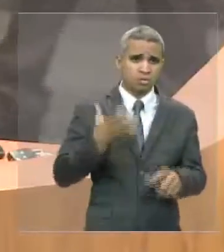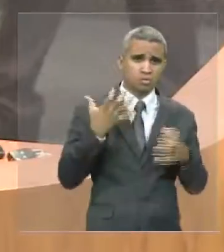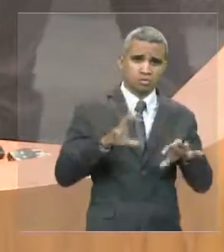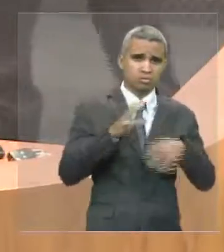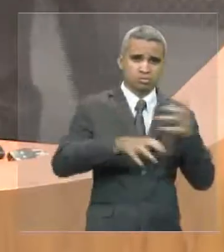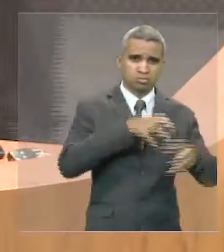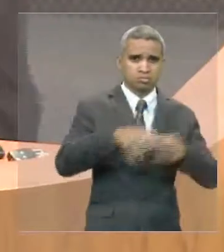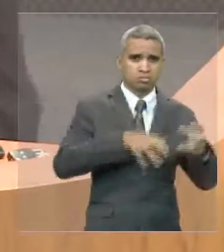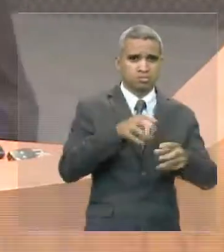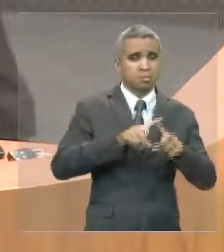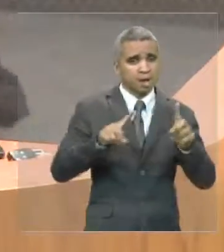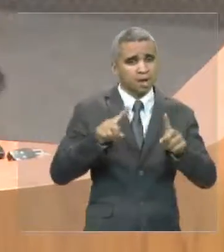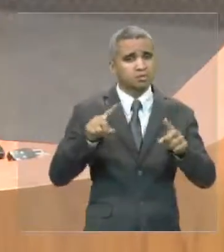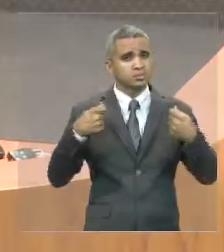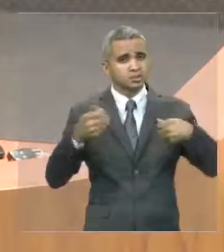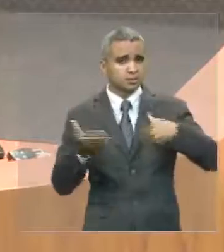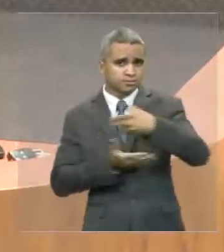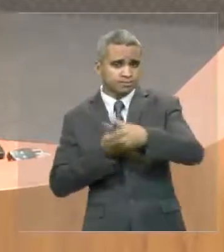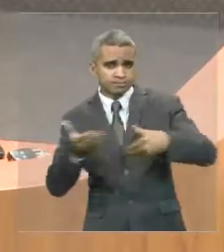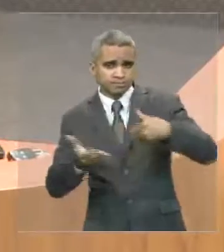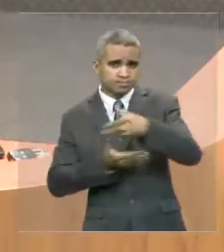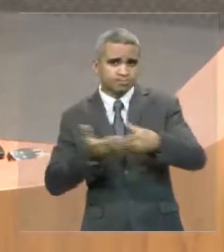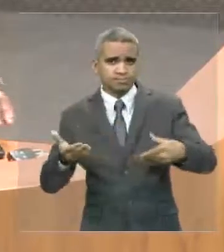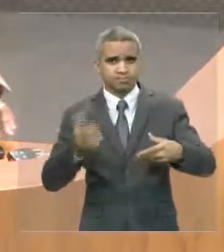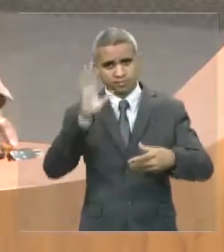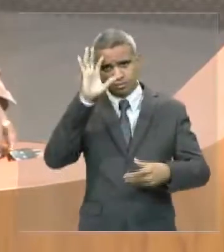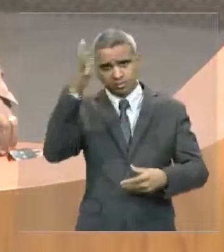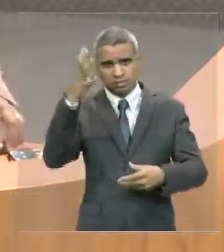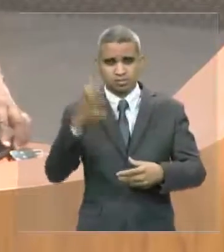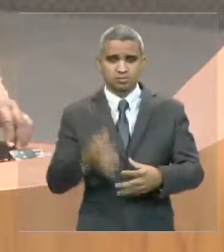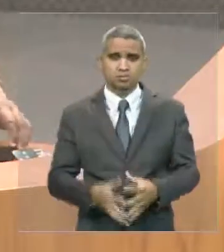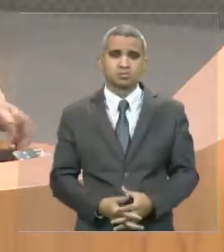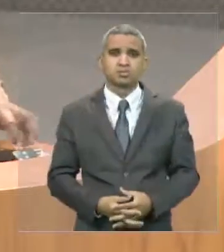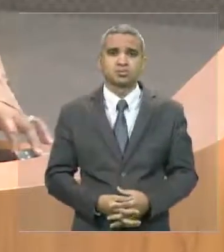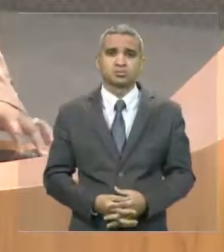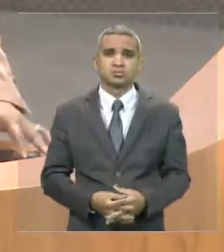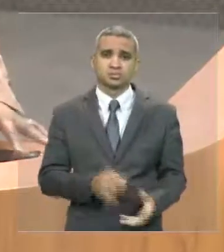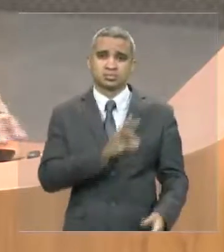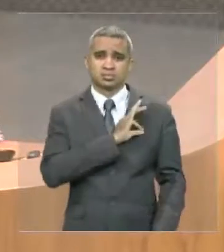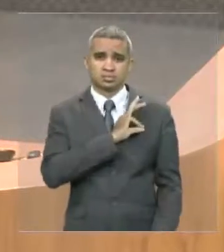alguma coisa para que isso possa ser evitado. A Polícia Civil